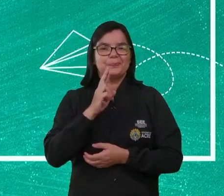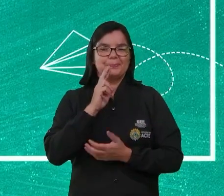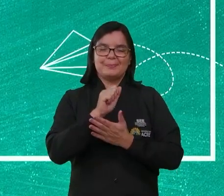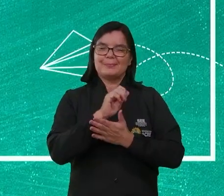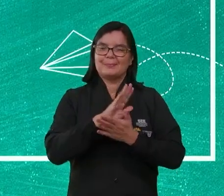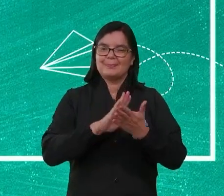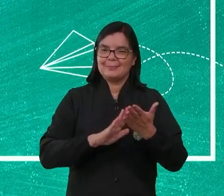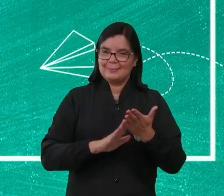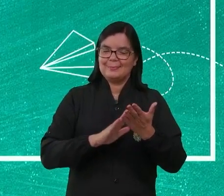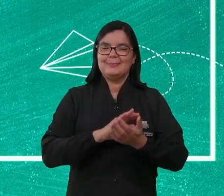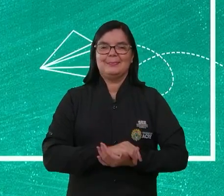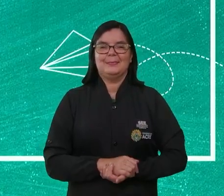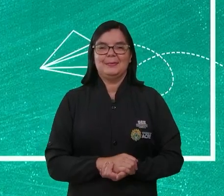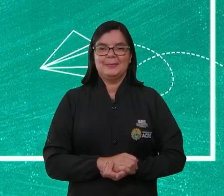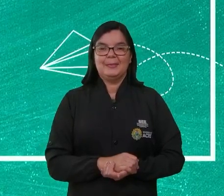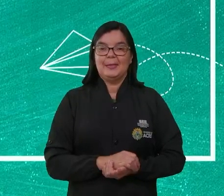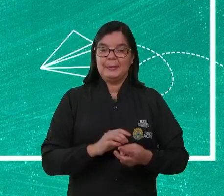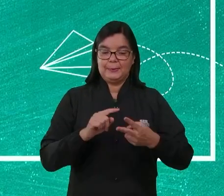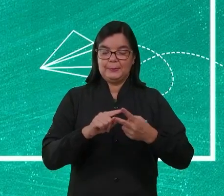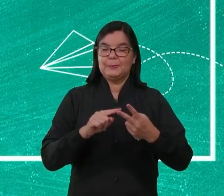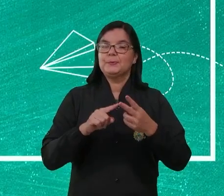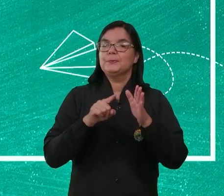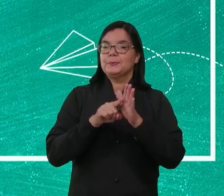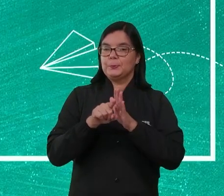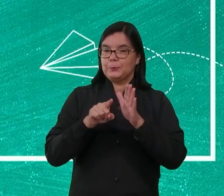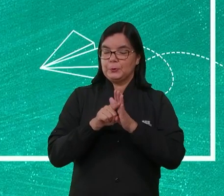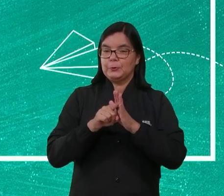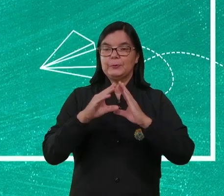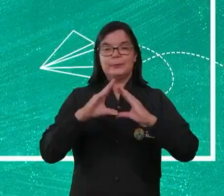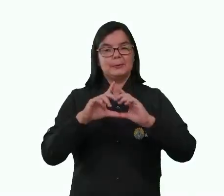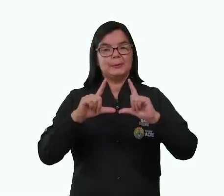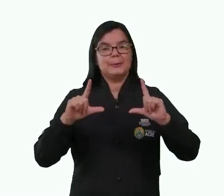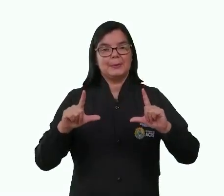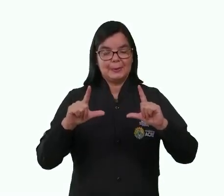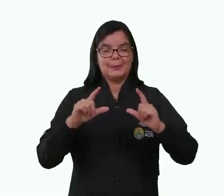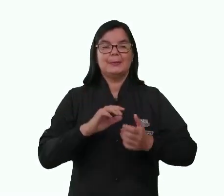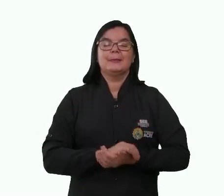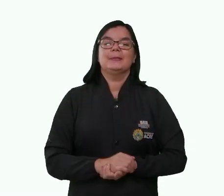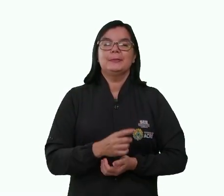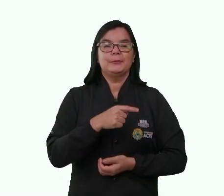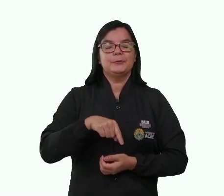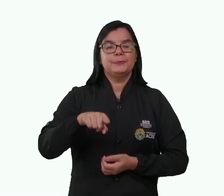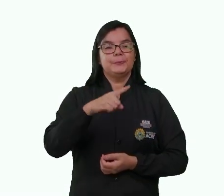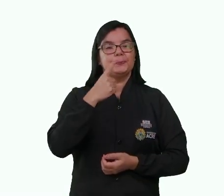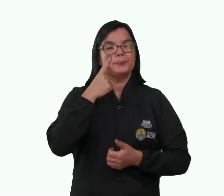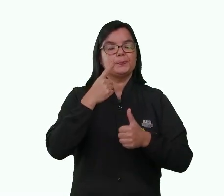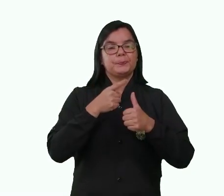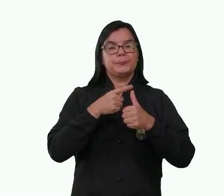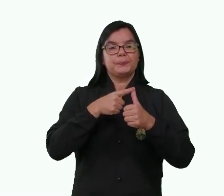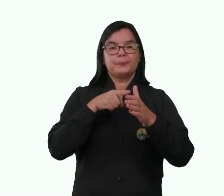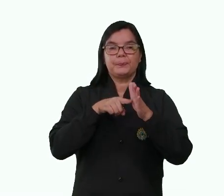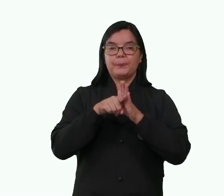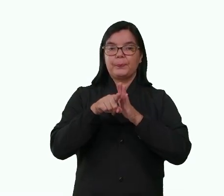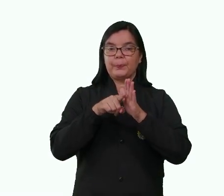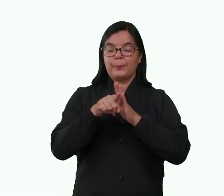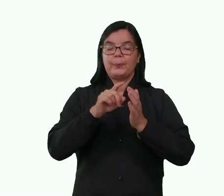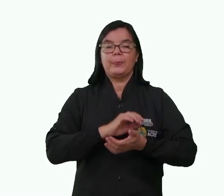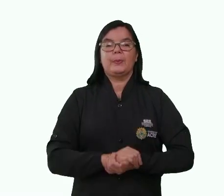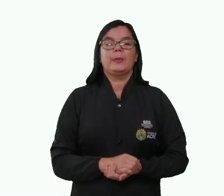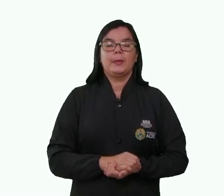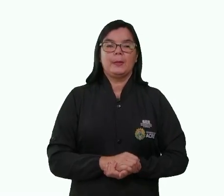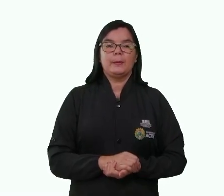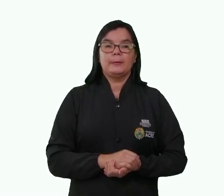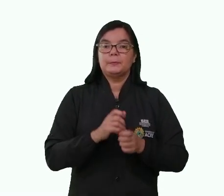nossa atividade. Eu tenho aqui 2 questões objetivas. Visualizem a primeira e acompanhem com